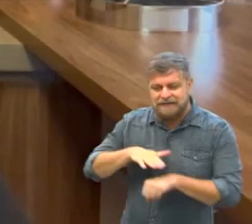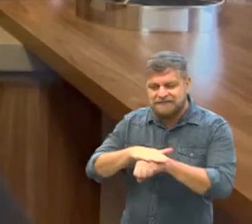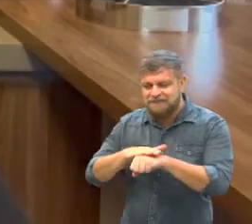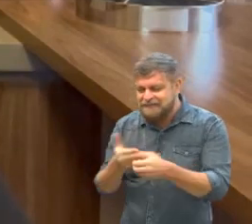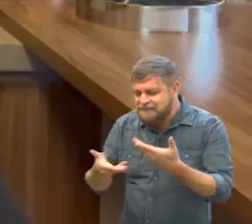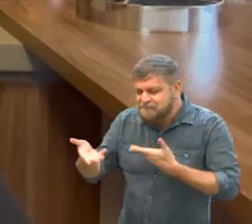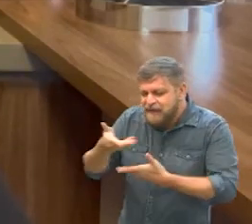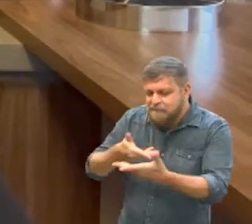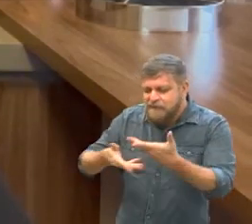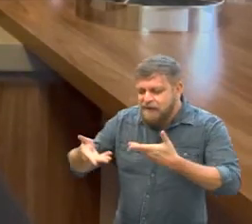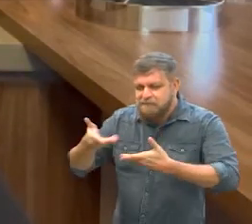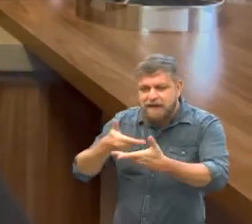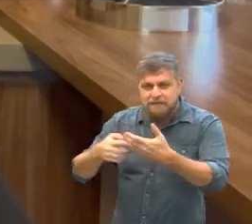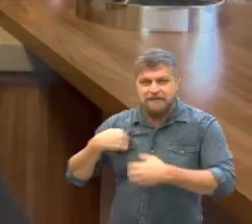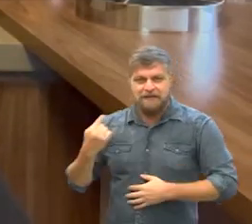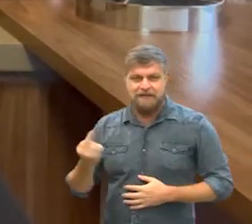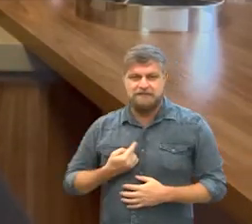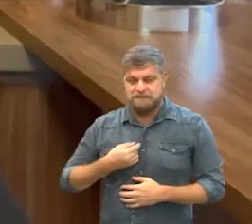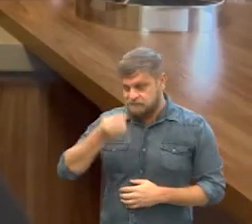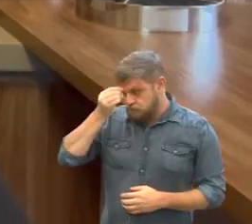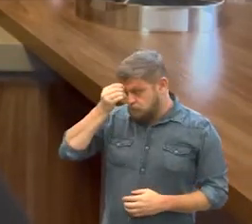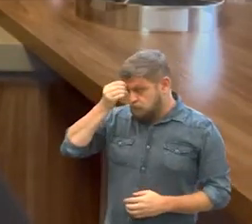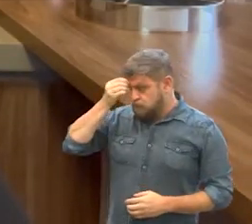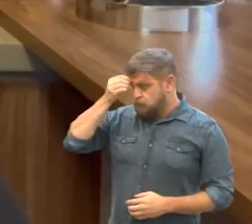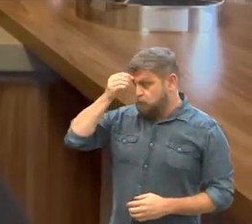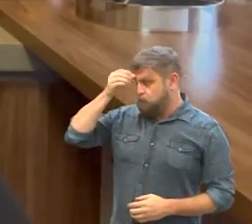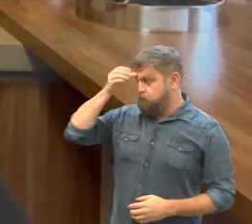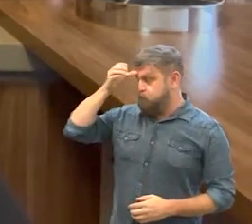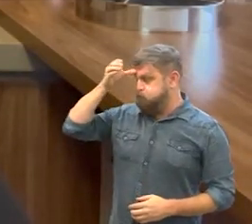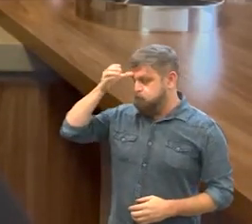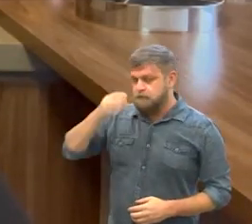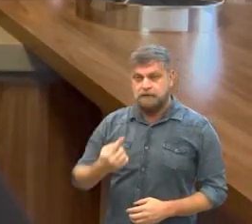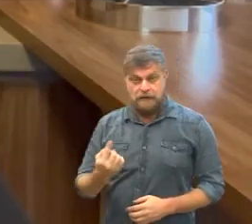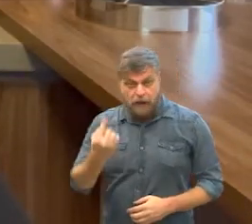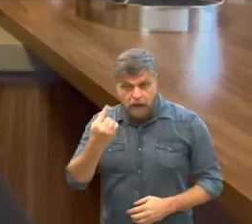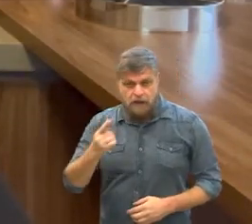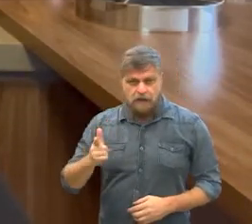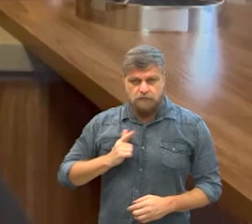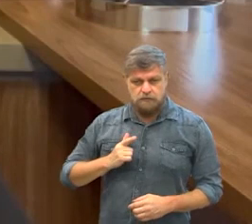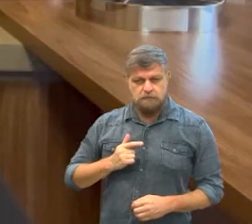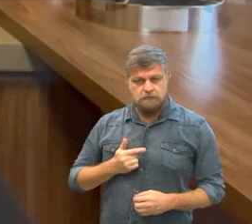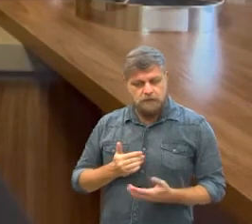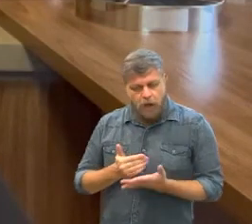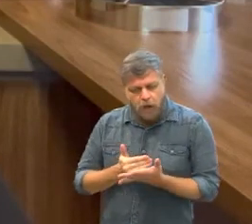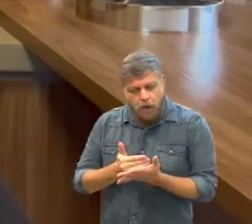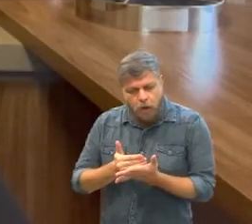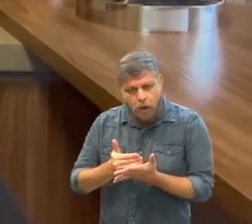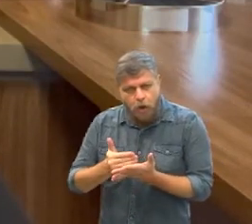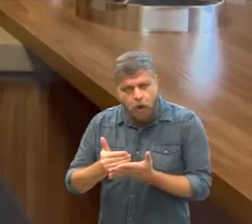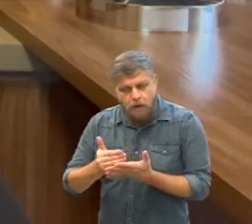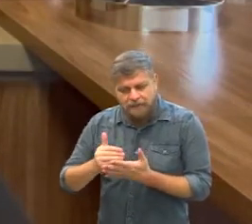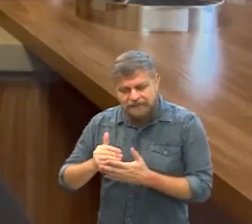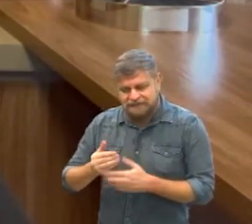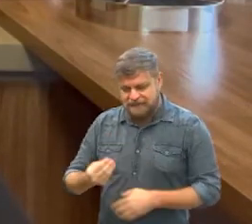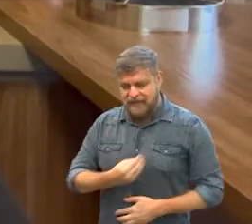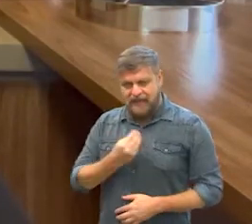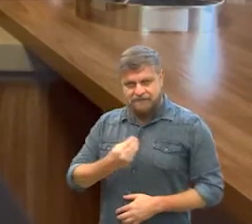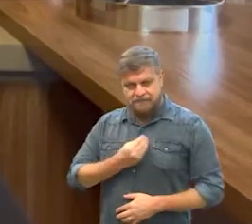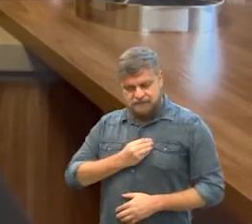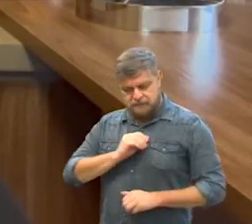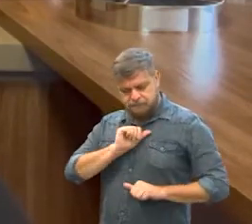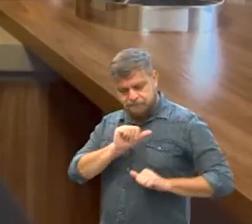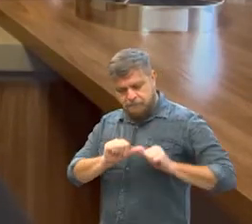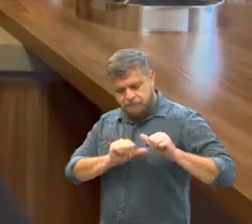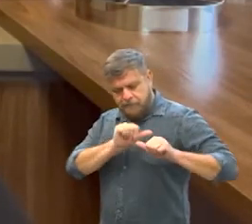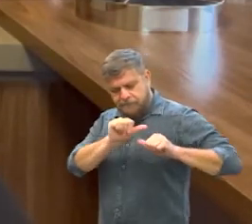com a gente desenvolve muito conhecimento. E o conhecimento, quando você começa a transformar a vida